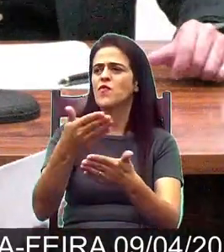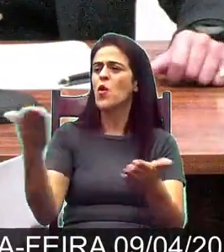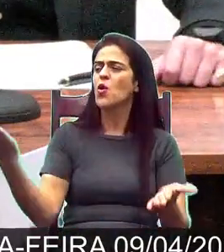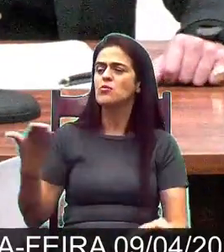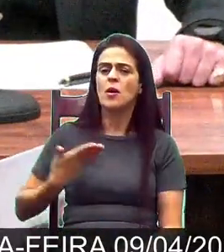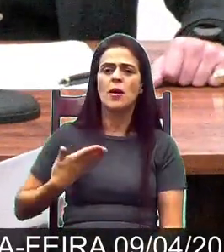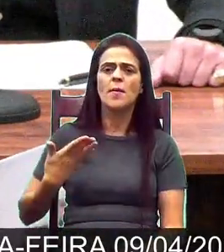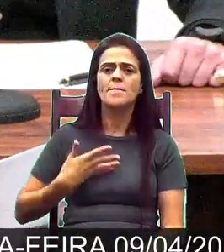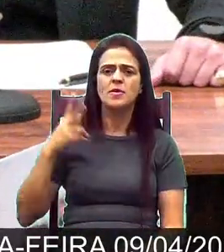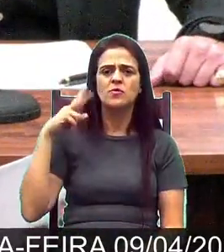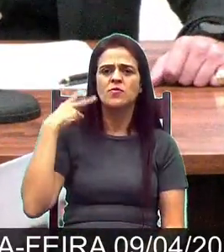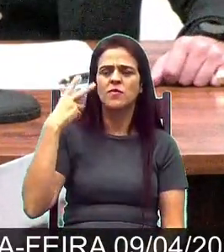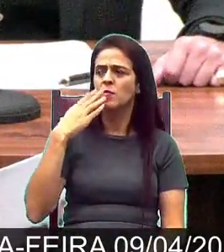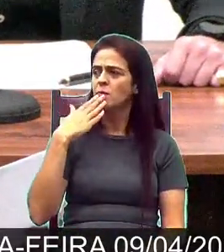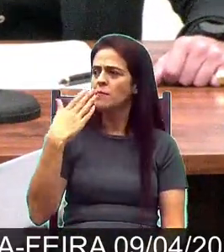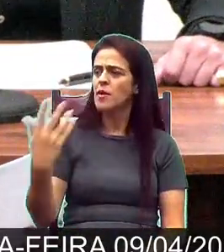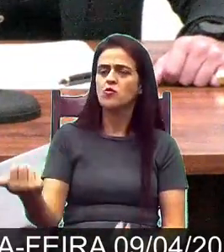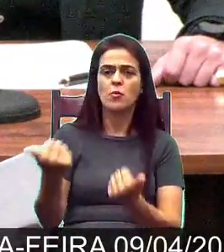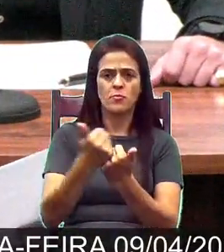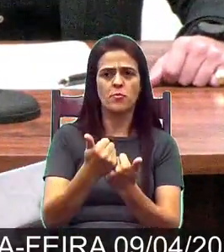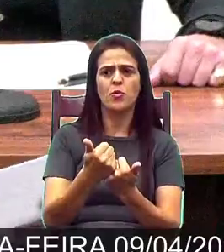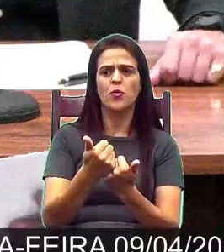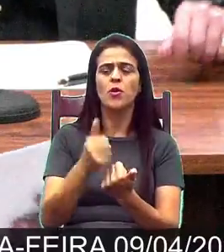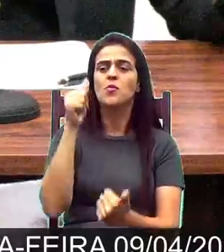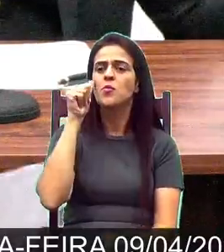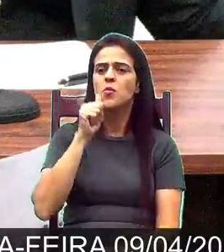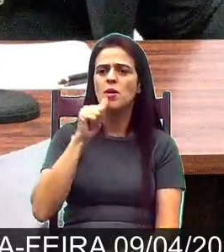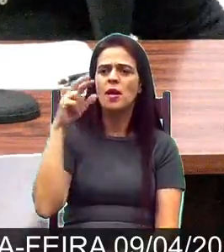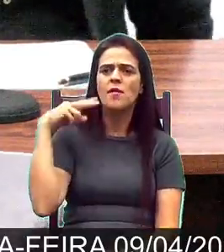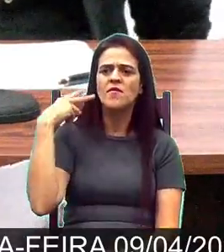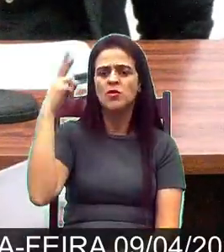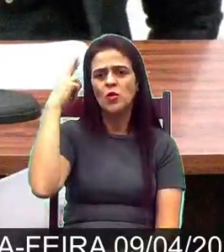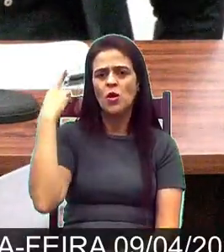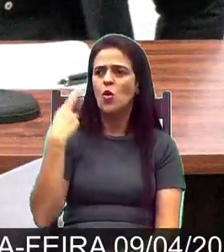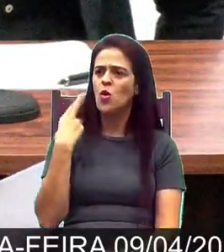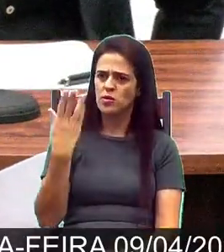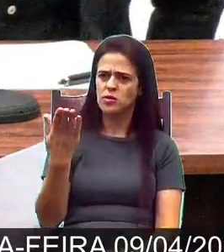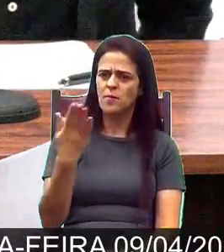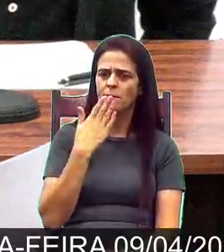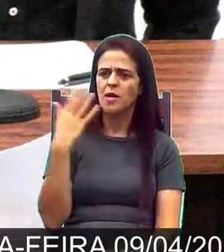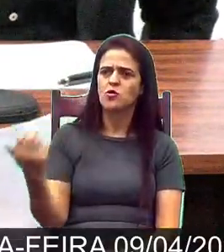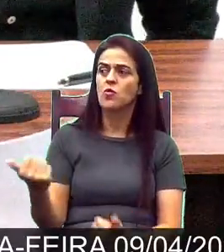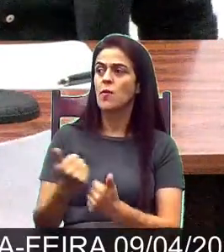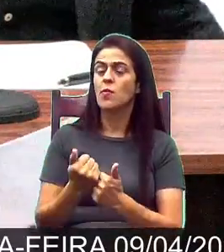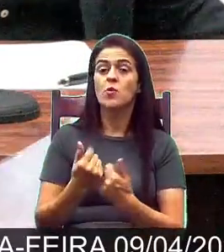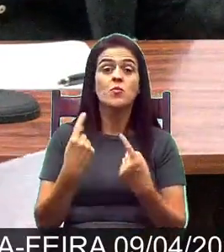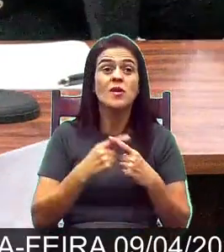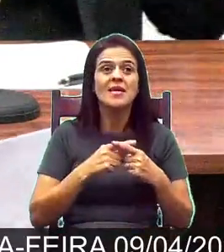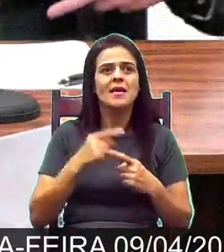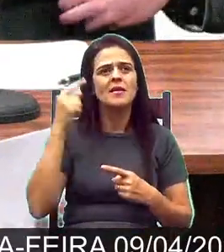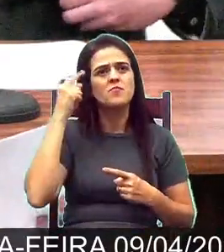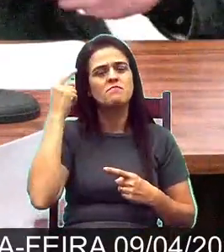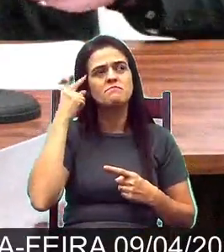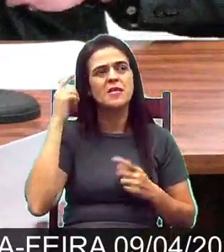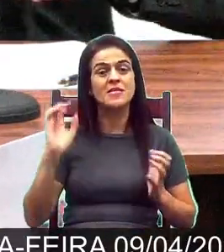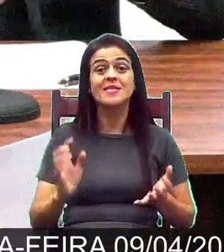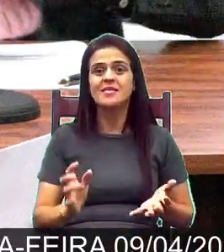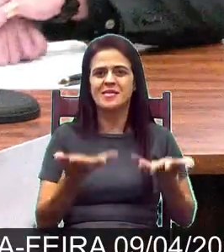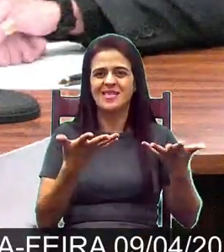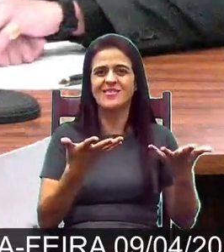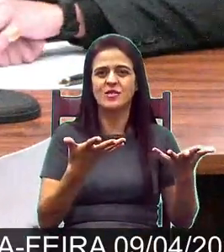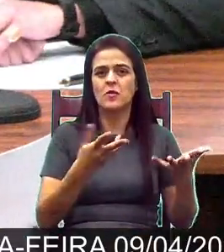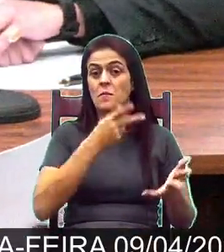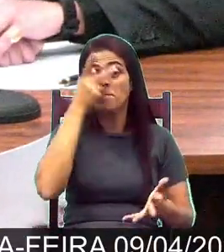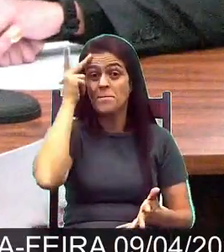colegas vereadores e a vereadora. Eu acho que isso aqui é um incentivo, né, a mais para